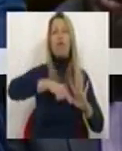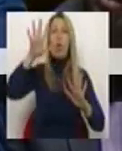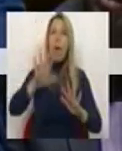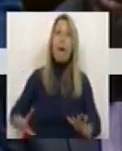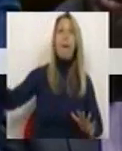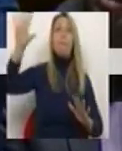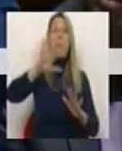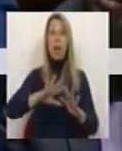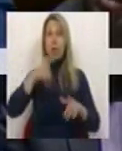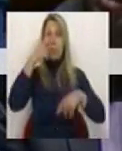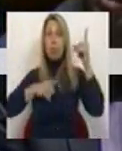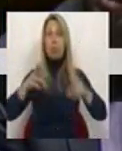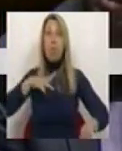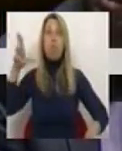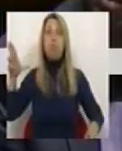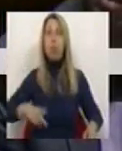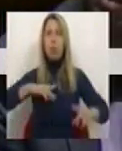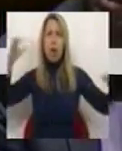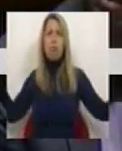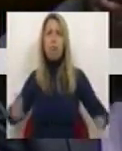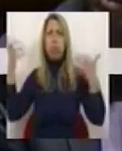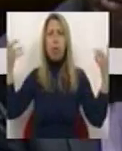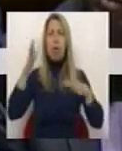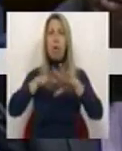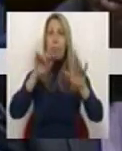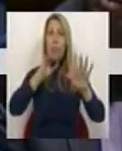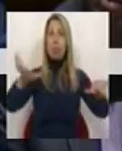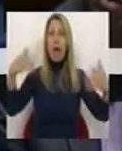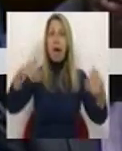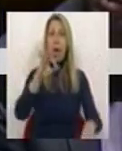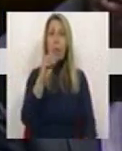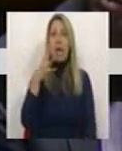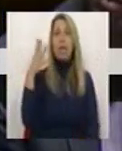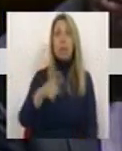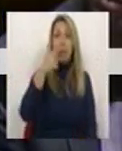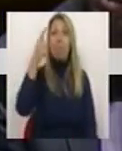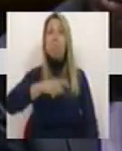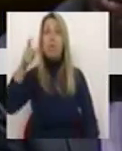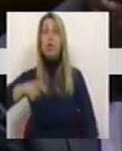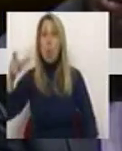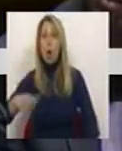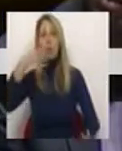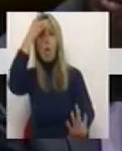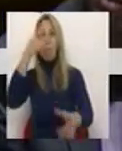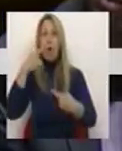essa possibilidade. Tivemos mais de 40 mil pessoas a participarem numa consulta pública